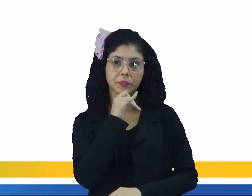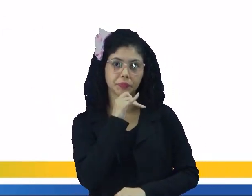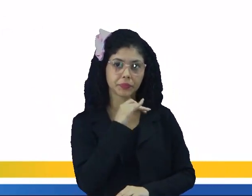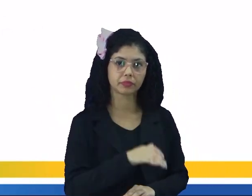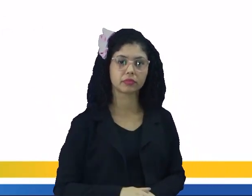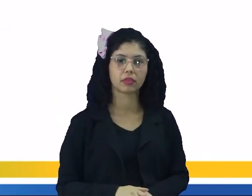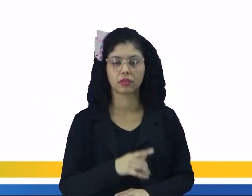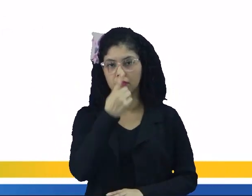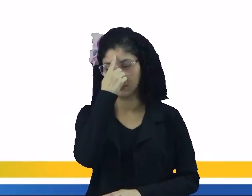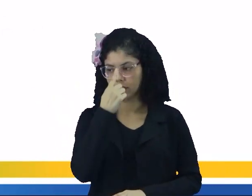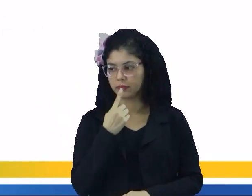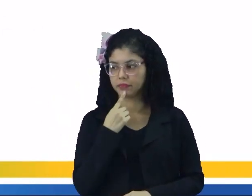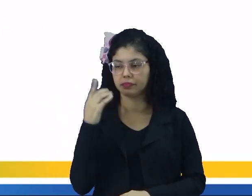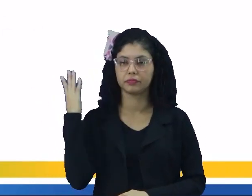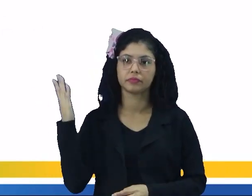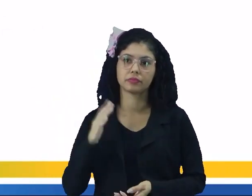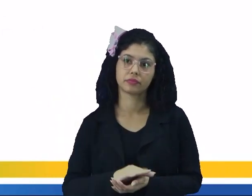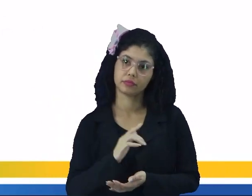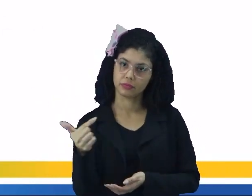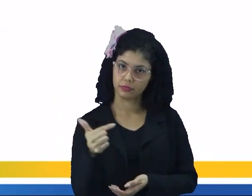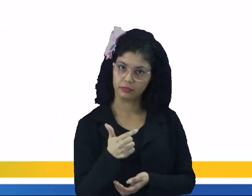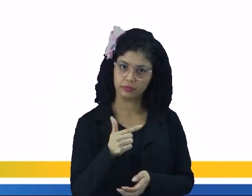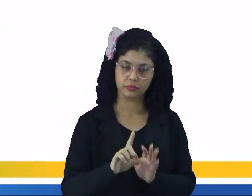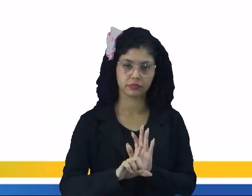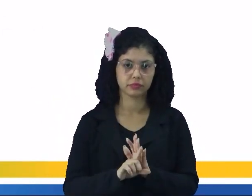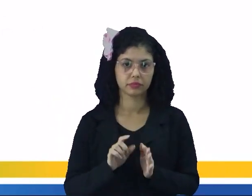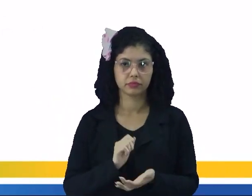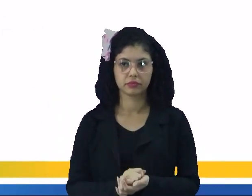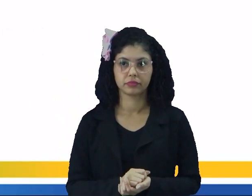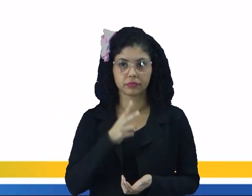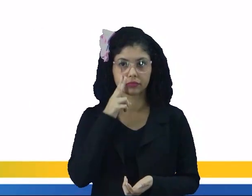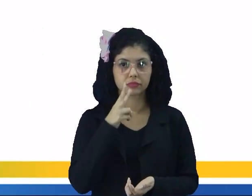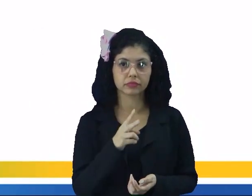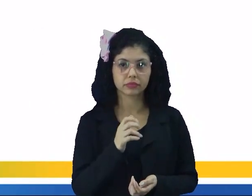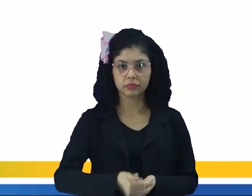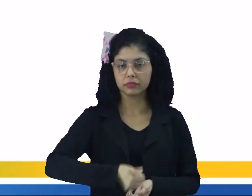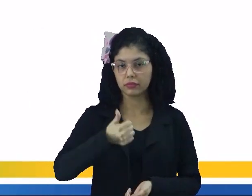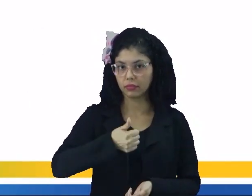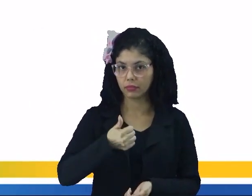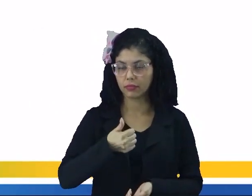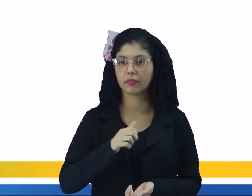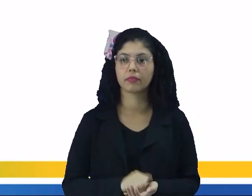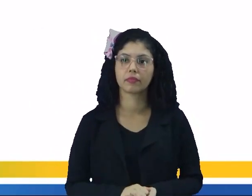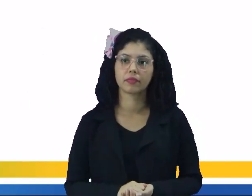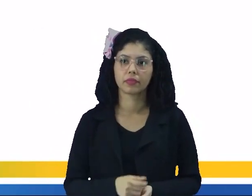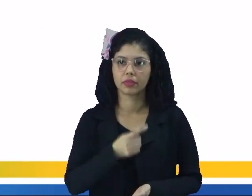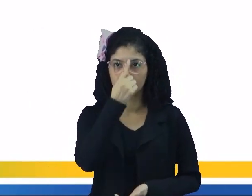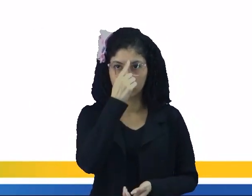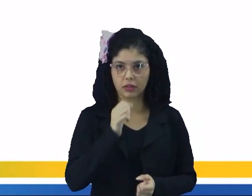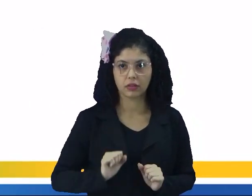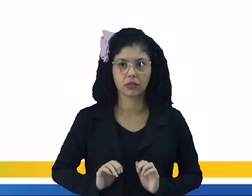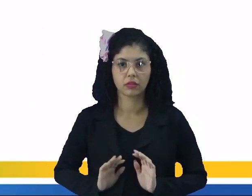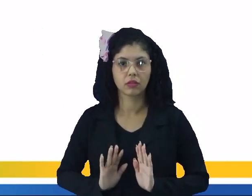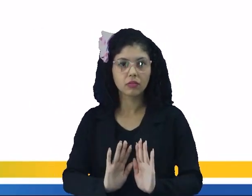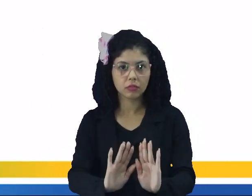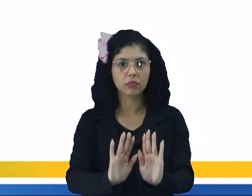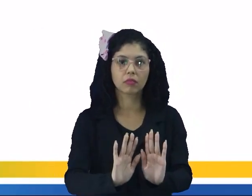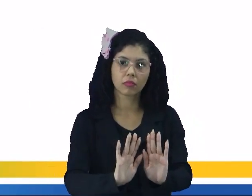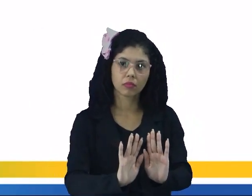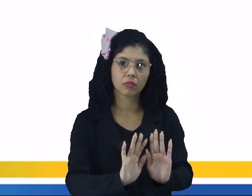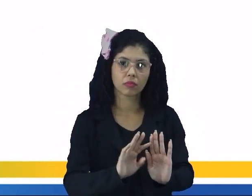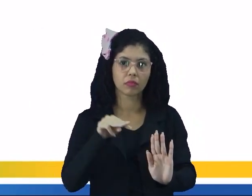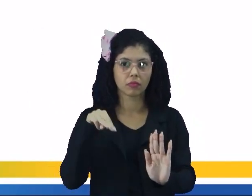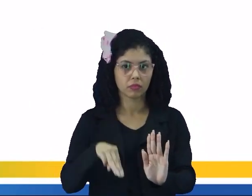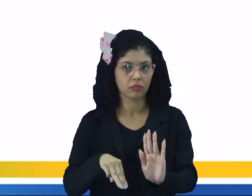exemplo, aqui no desenho, da segunda lei de Newton. Então a gente vê aqui no primeiro desenho uma pessoa empurrando um carro com a